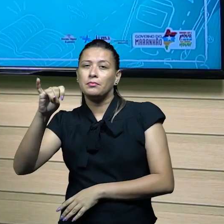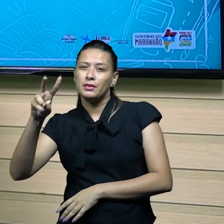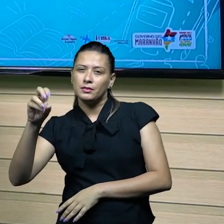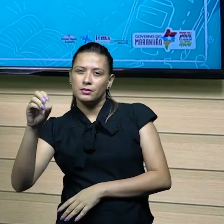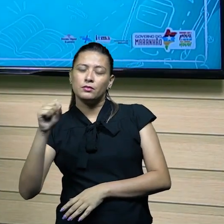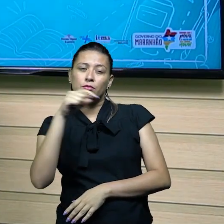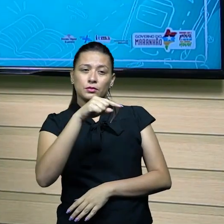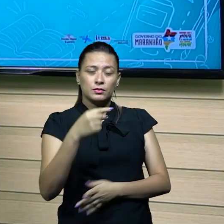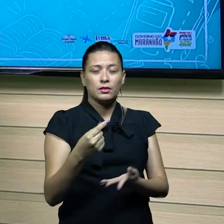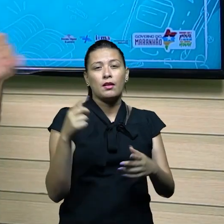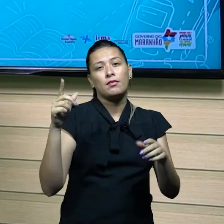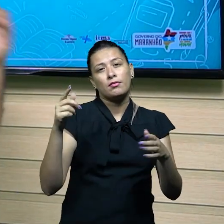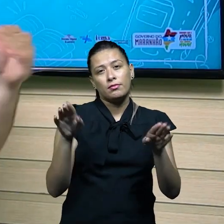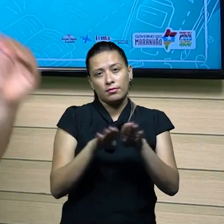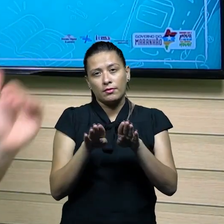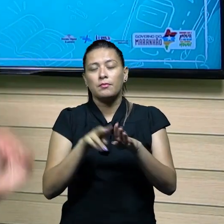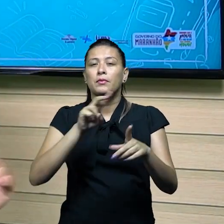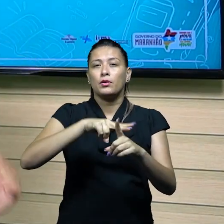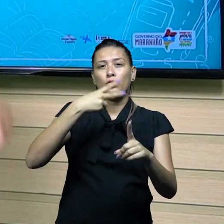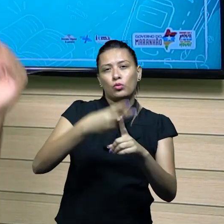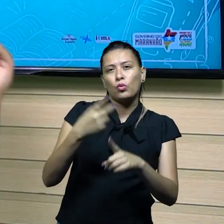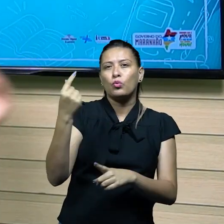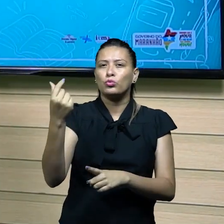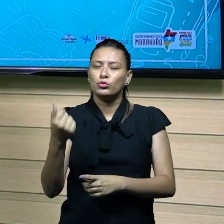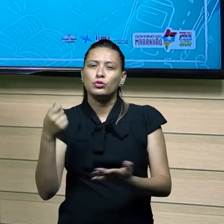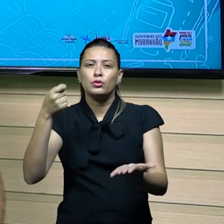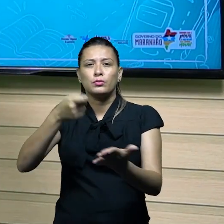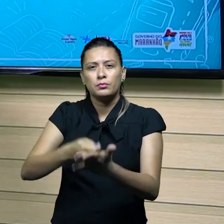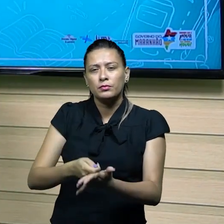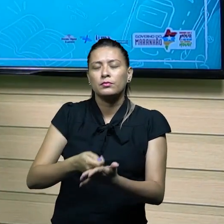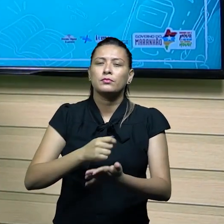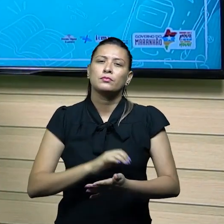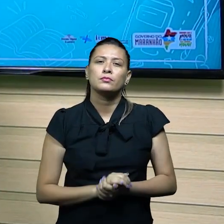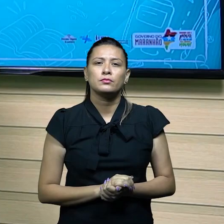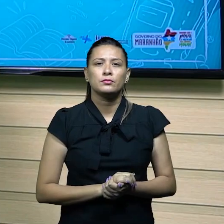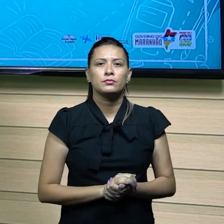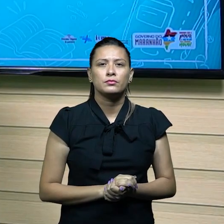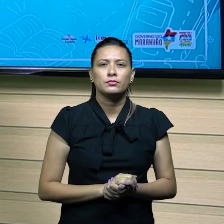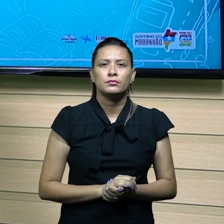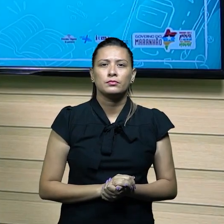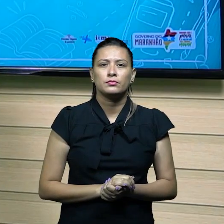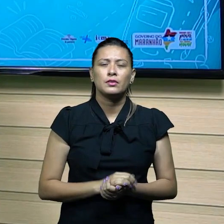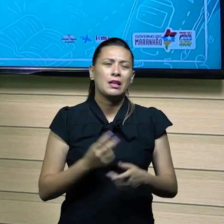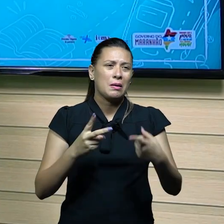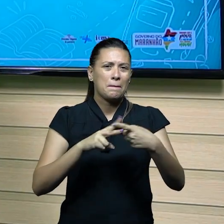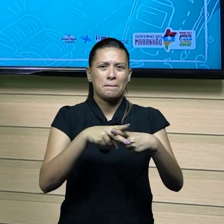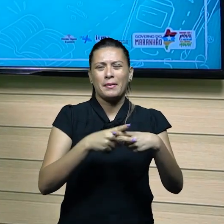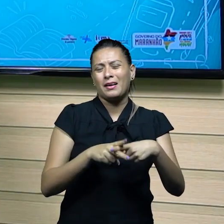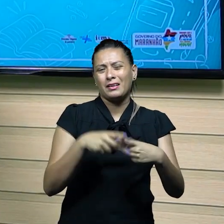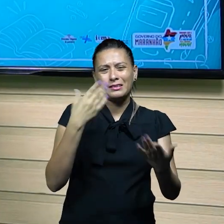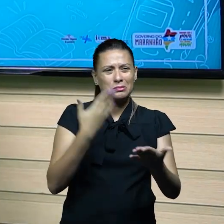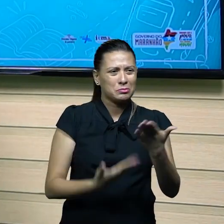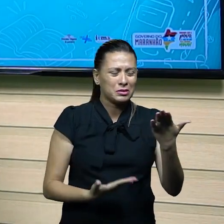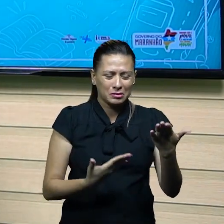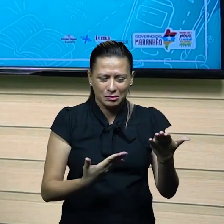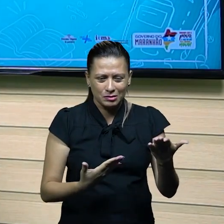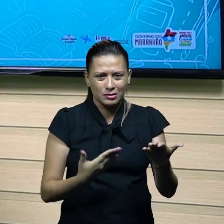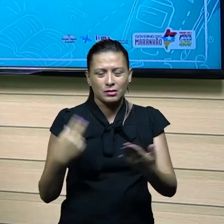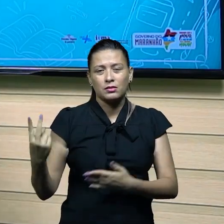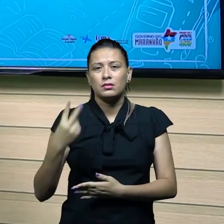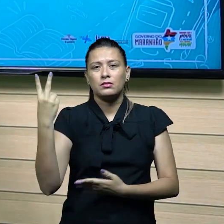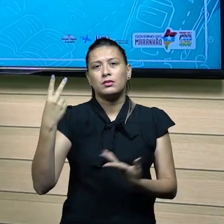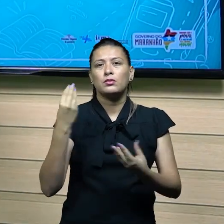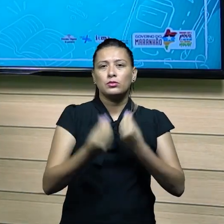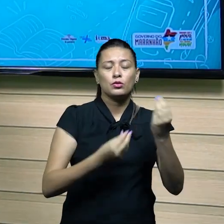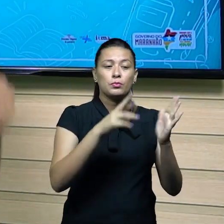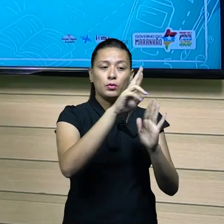depreciação, ou seja, o que foi que aquela minha máquina perdeu um valor, ela depreciou. Então esse relatório ele vai gerar durante um determinado tempo, independente se eu quero